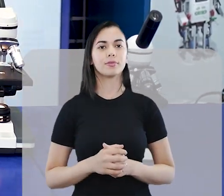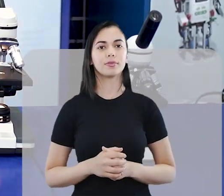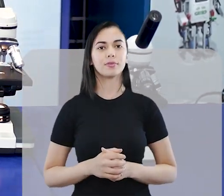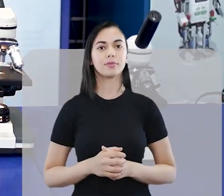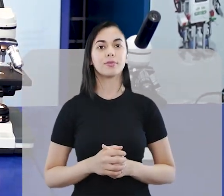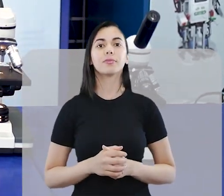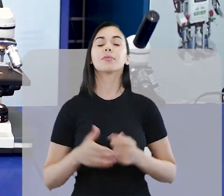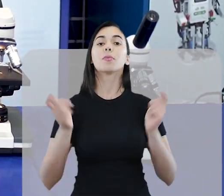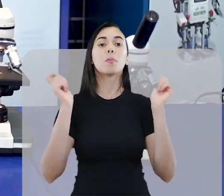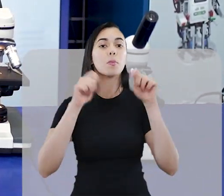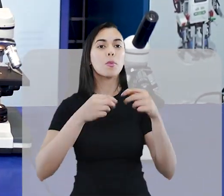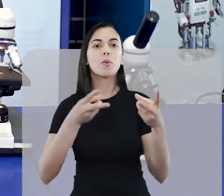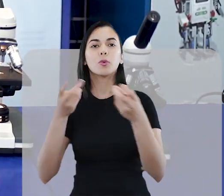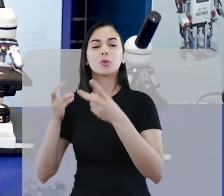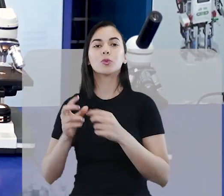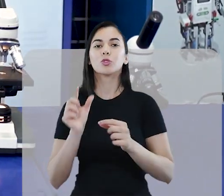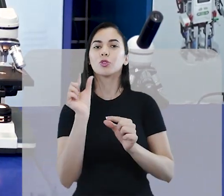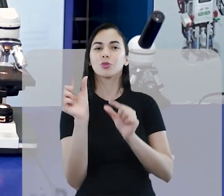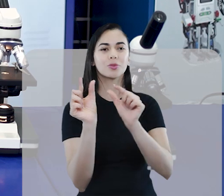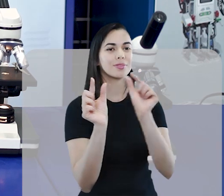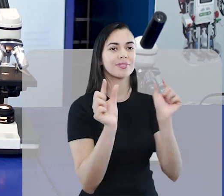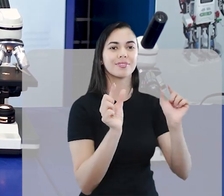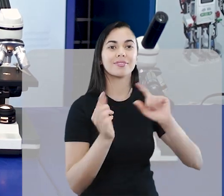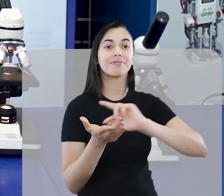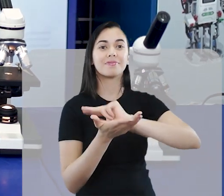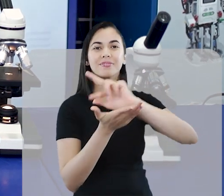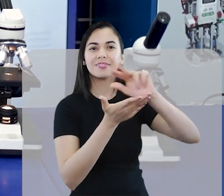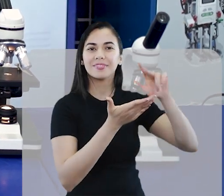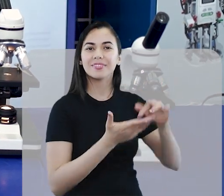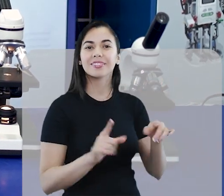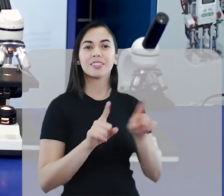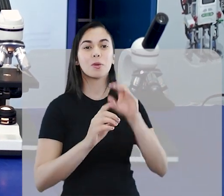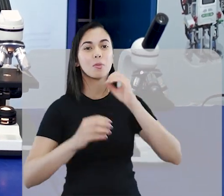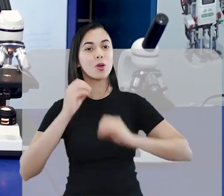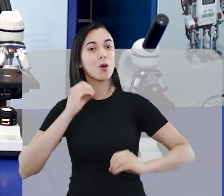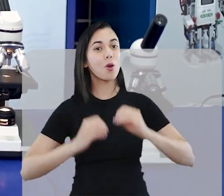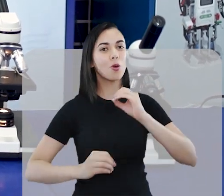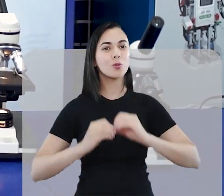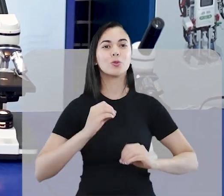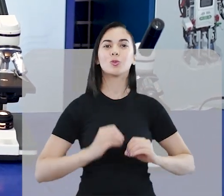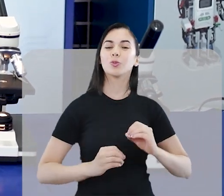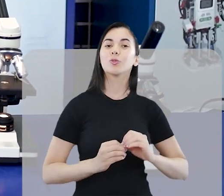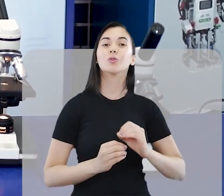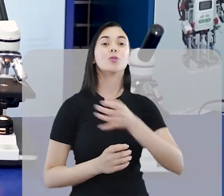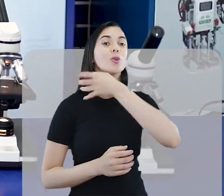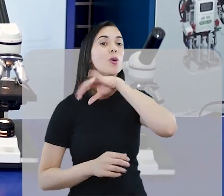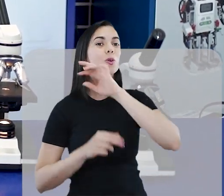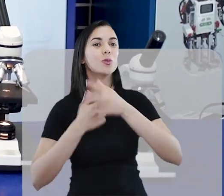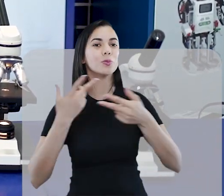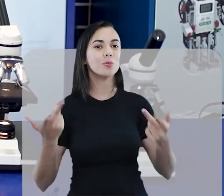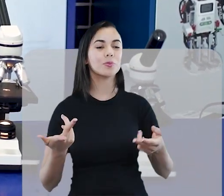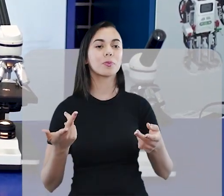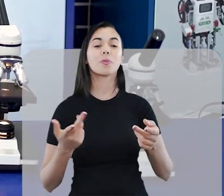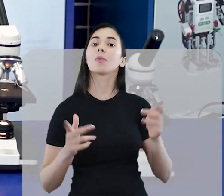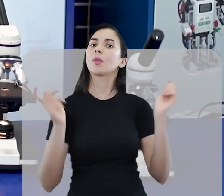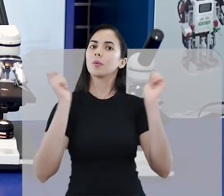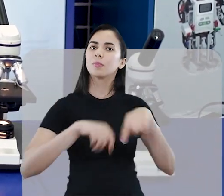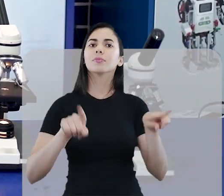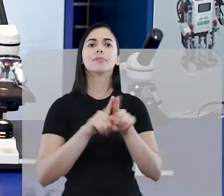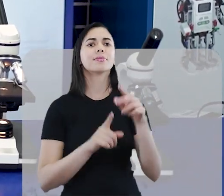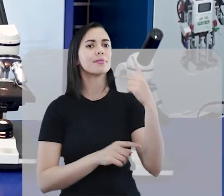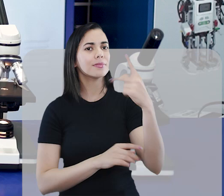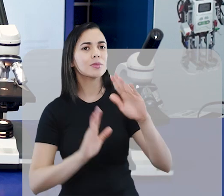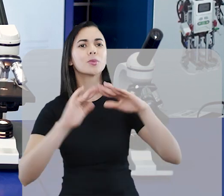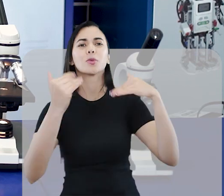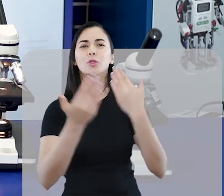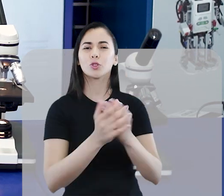Foi possível observar várias lâminas com tecidos e órgãos de alguns animais. É possível na sua escola, nos laboratórios,